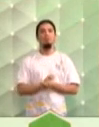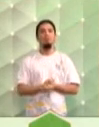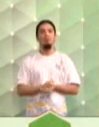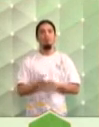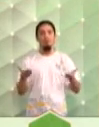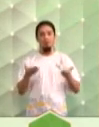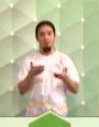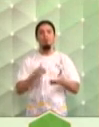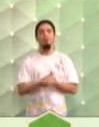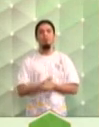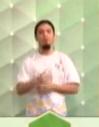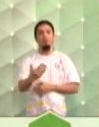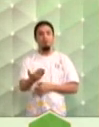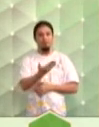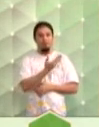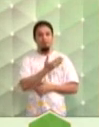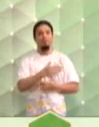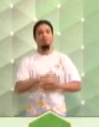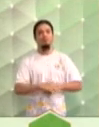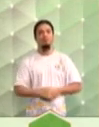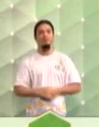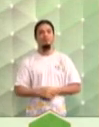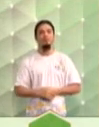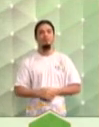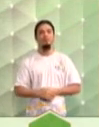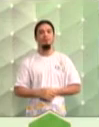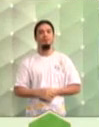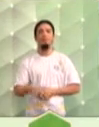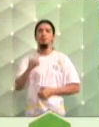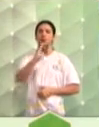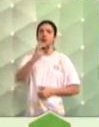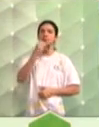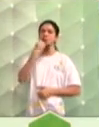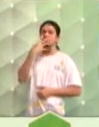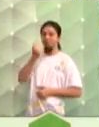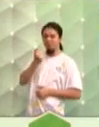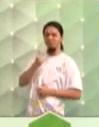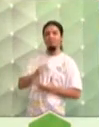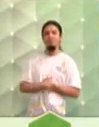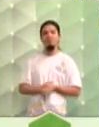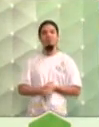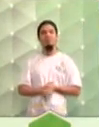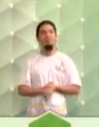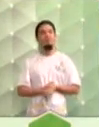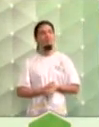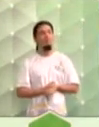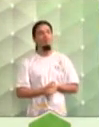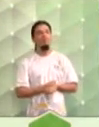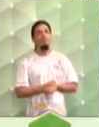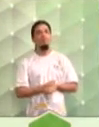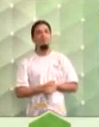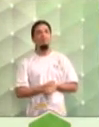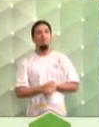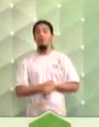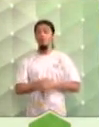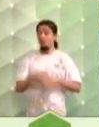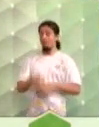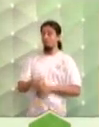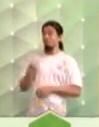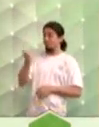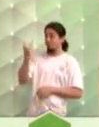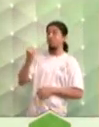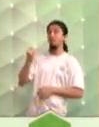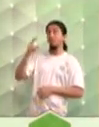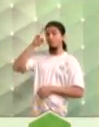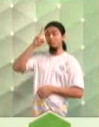Oi, tudo bem? Tudo bom? Voz rouca, né? Oi? É interessante, Márcia, lembrar que as